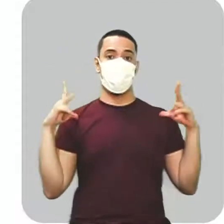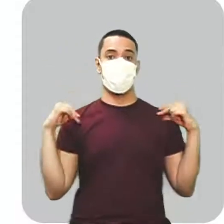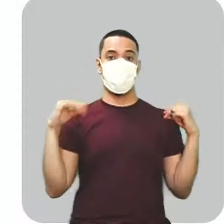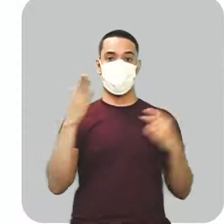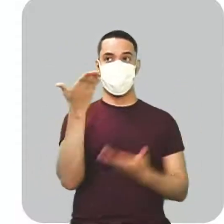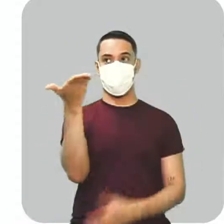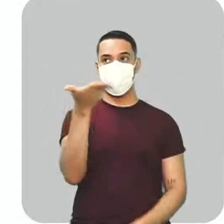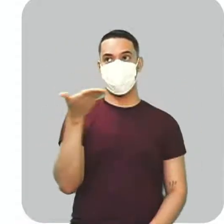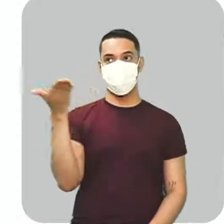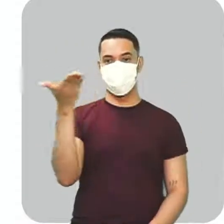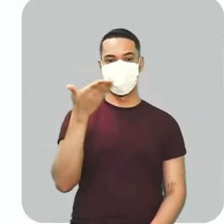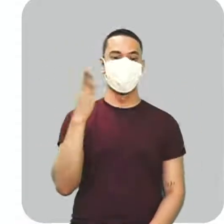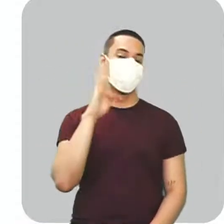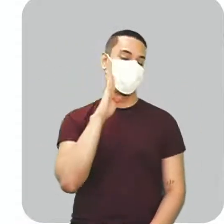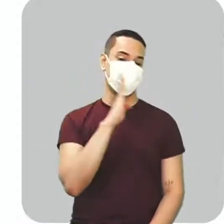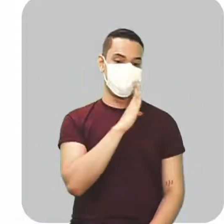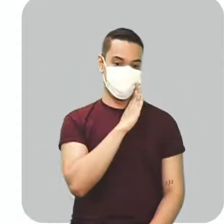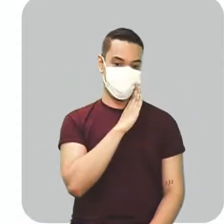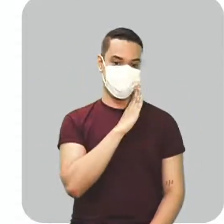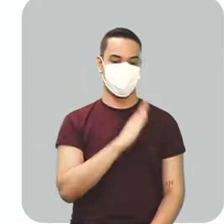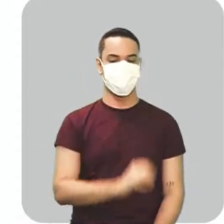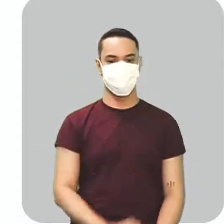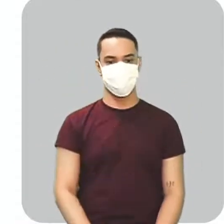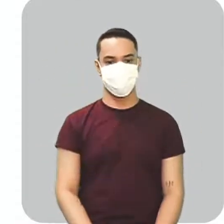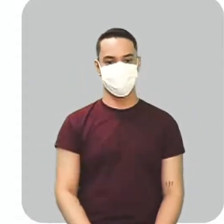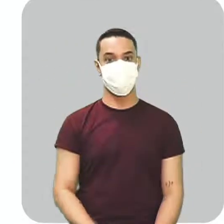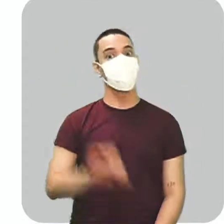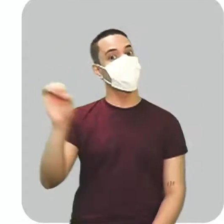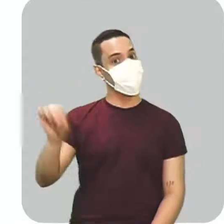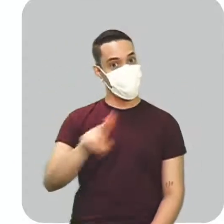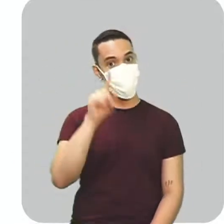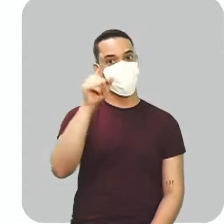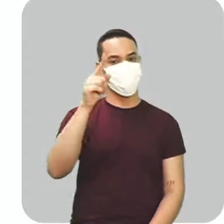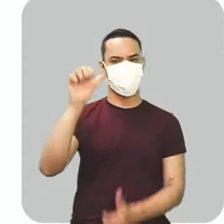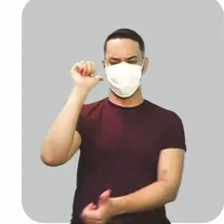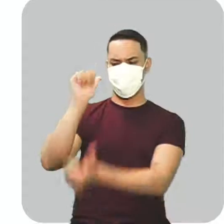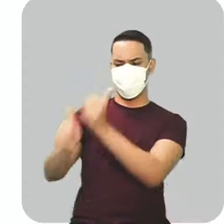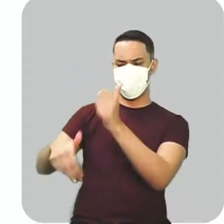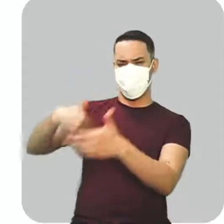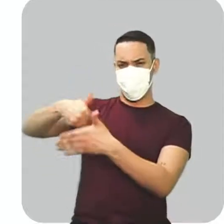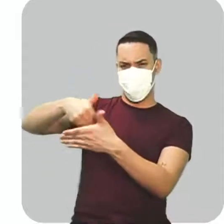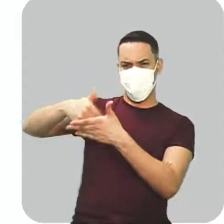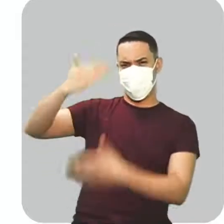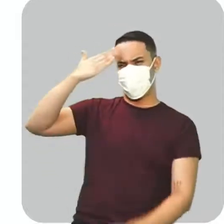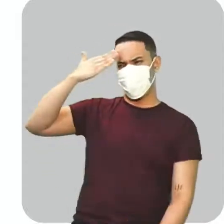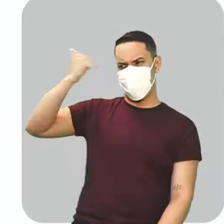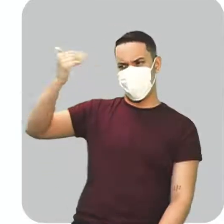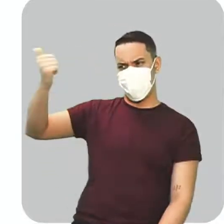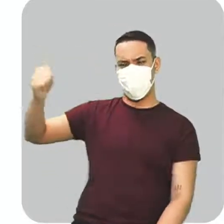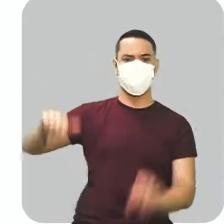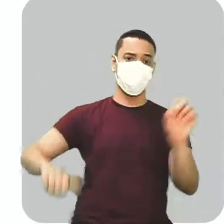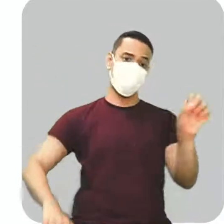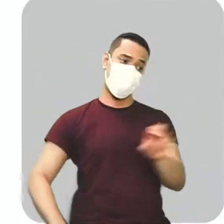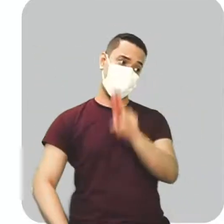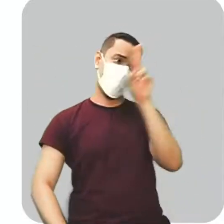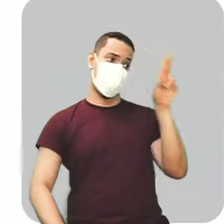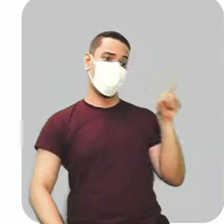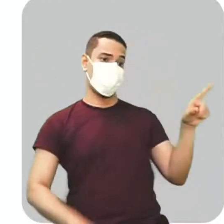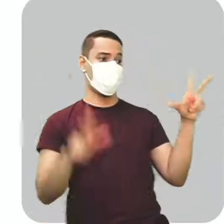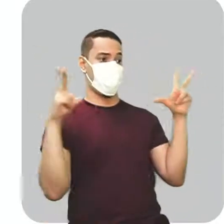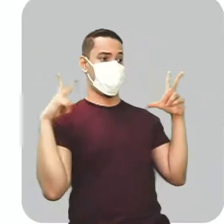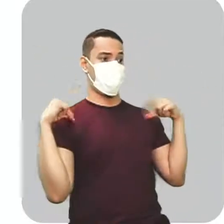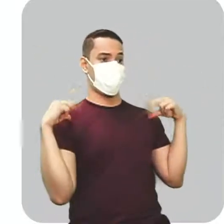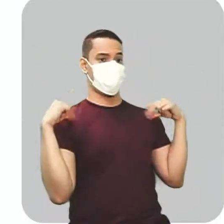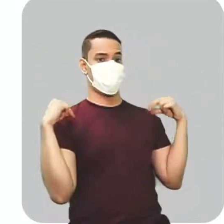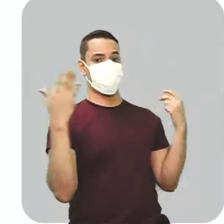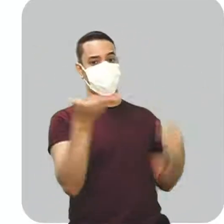bar. Beleza? Olha só, aí você também, ó, ou dando a opção, ou você é um craque